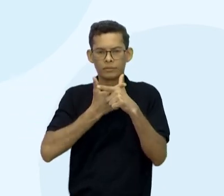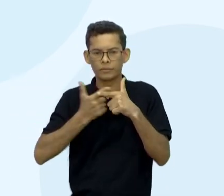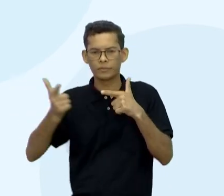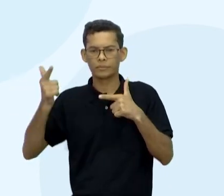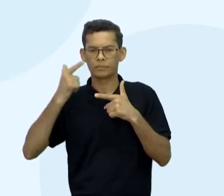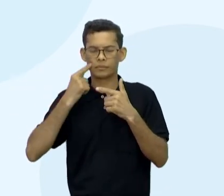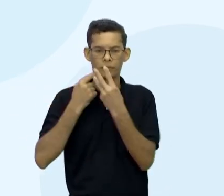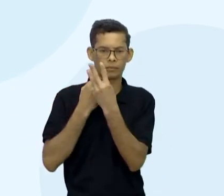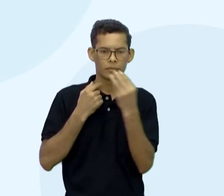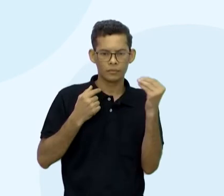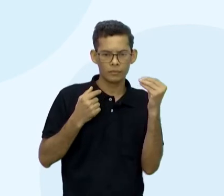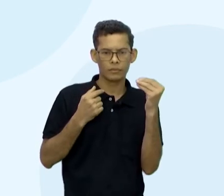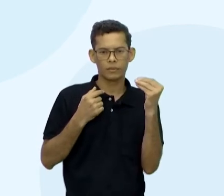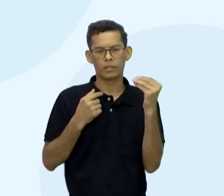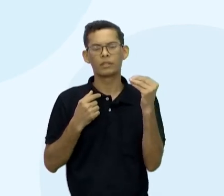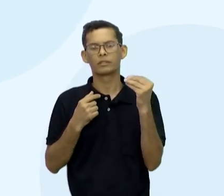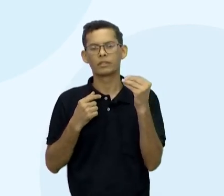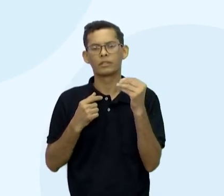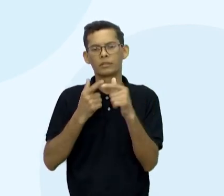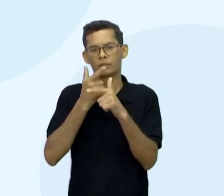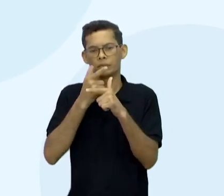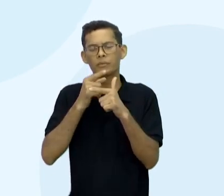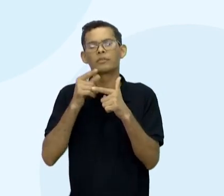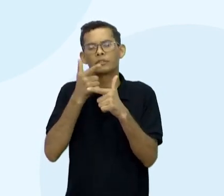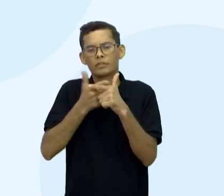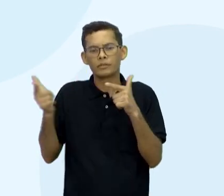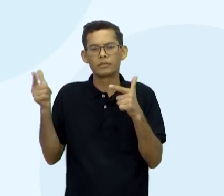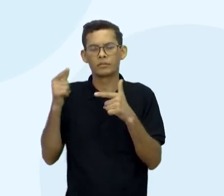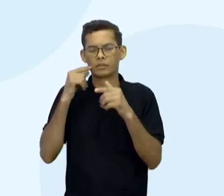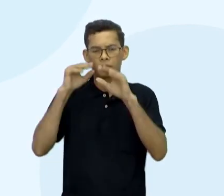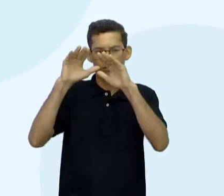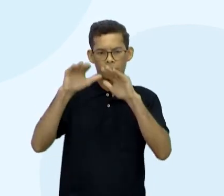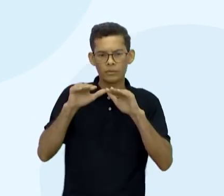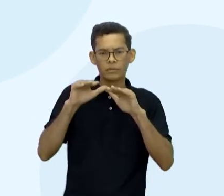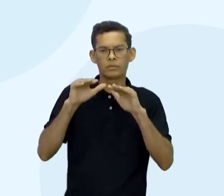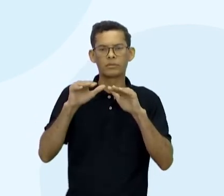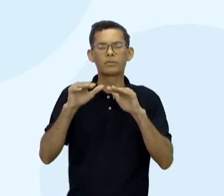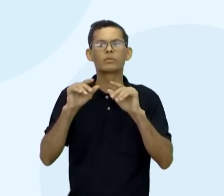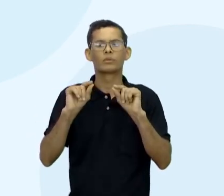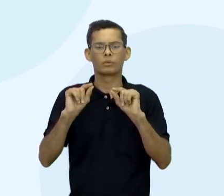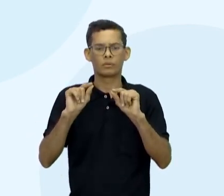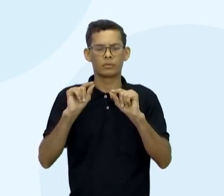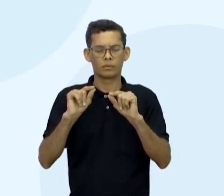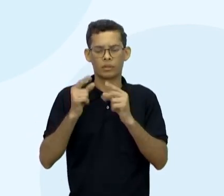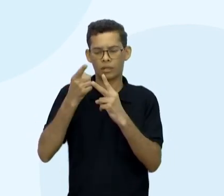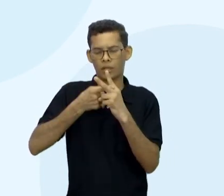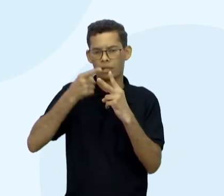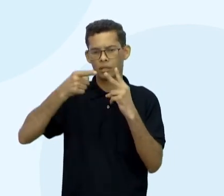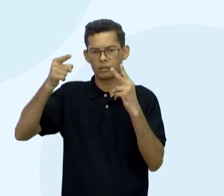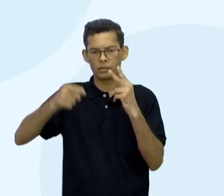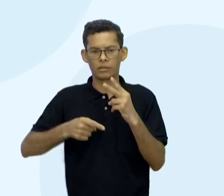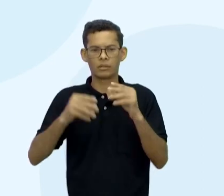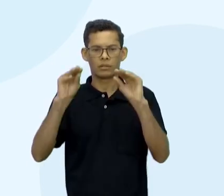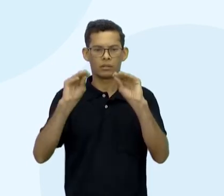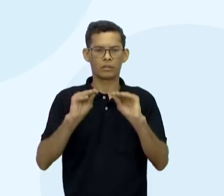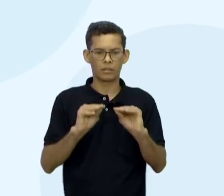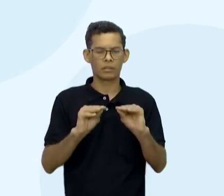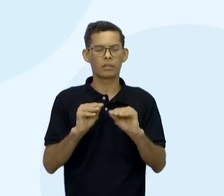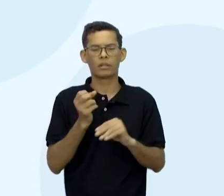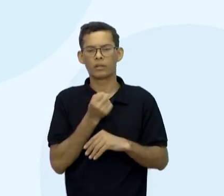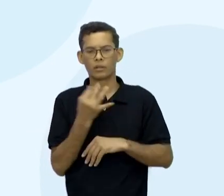aqui, primeiro levar esse aqui ao cubo, divide por esse aqui, mantém a base do transporte, tira a raiz quadrada, vai dar mais ou